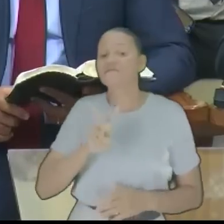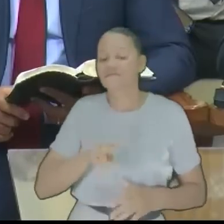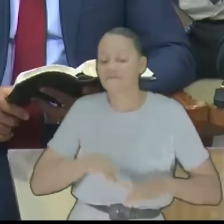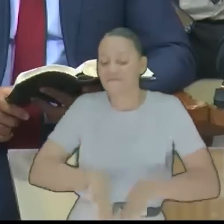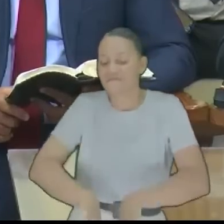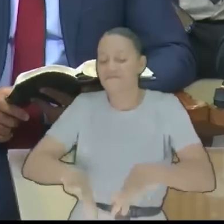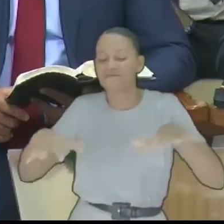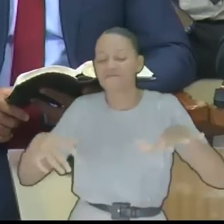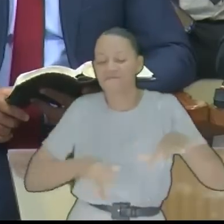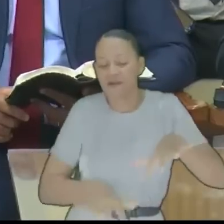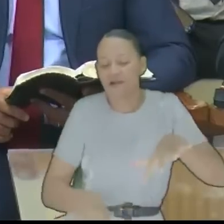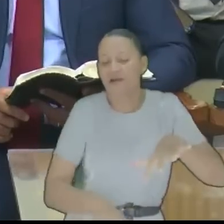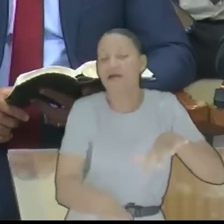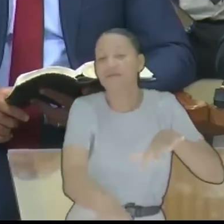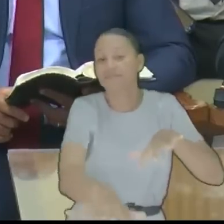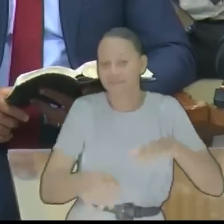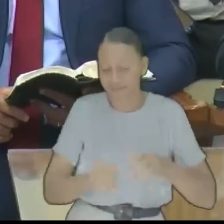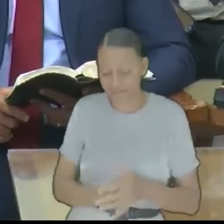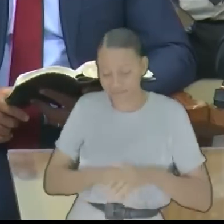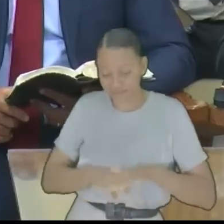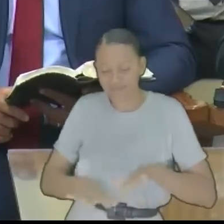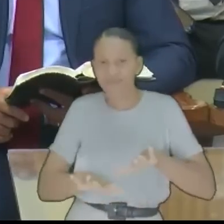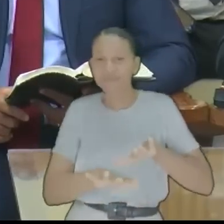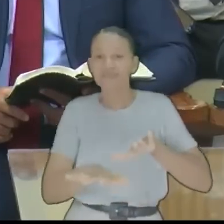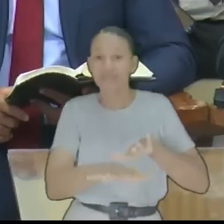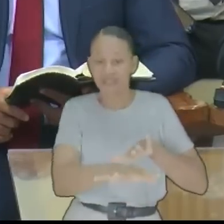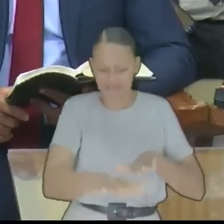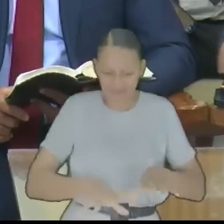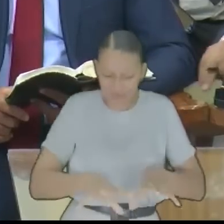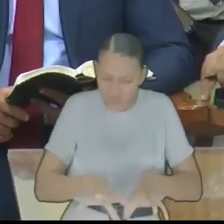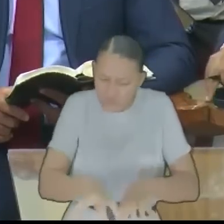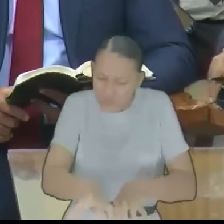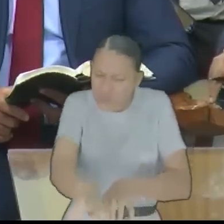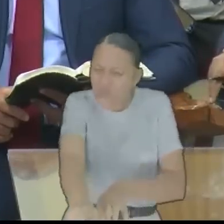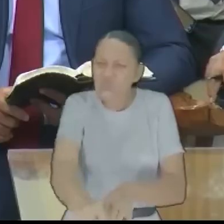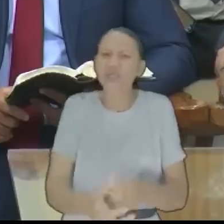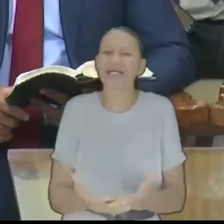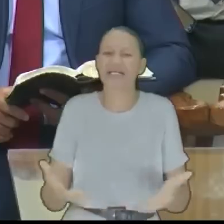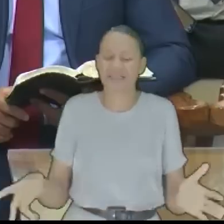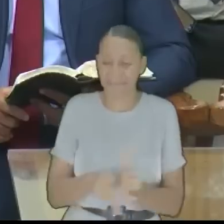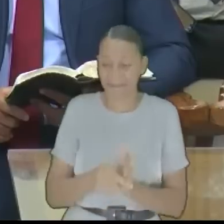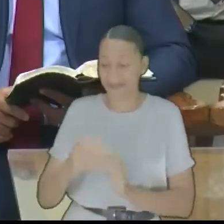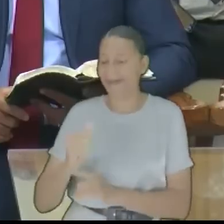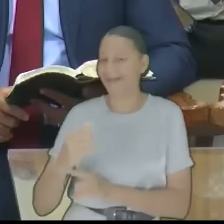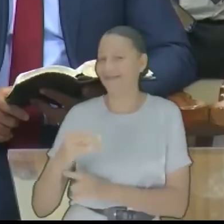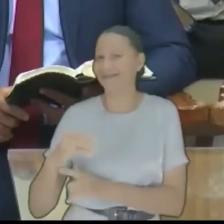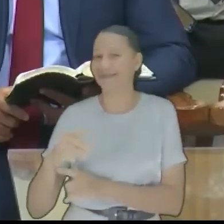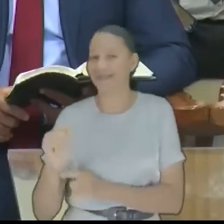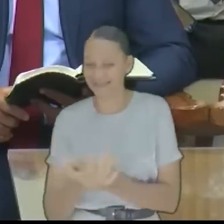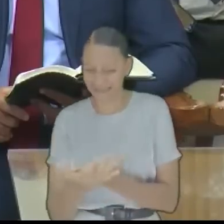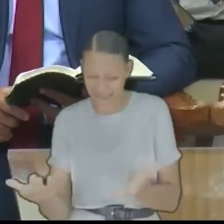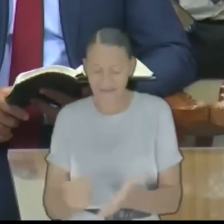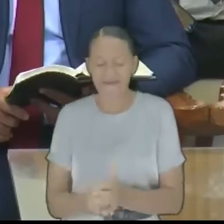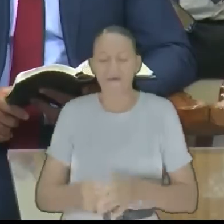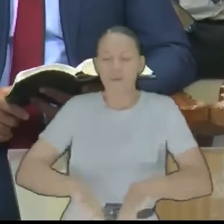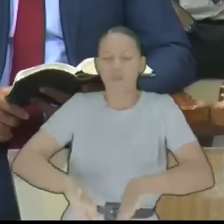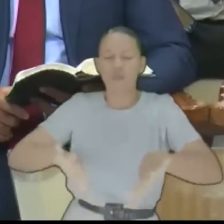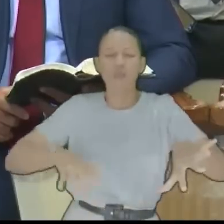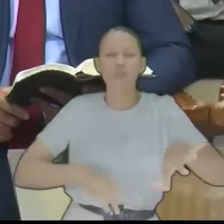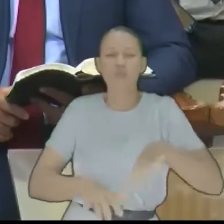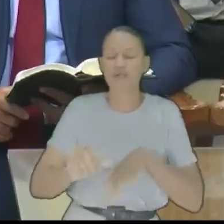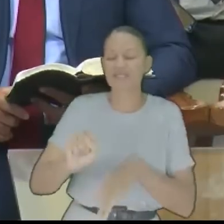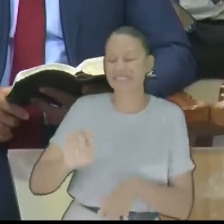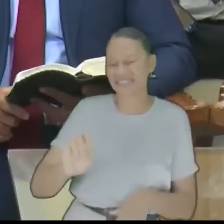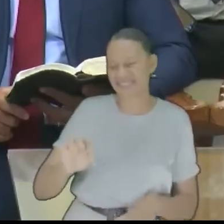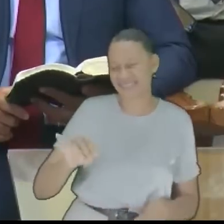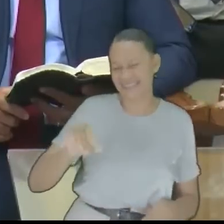irmãos? De Sitim. Aquele vale seco, aquele vale das acácias. Vale de Sitim quer dizer vale